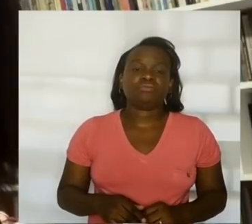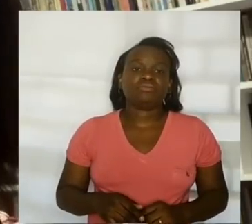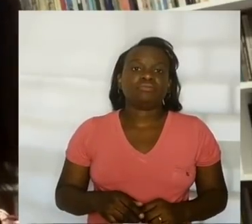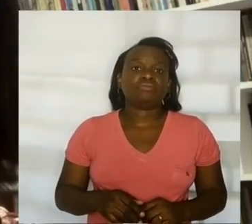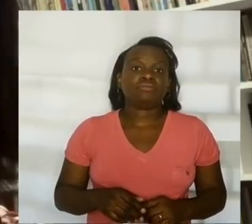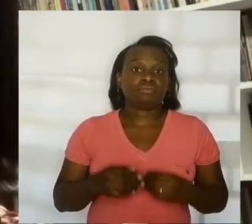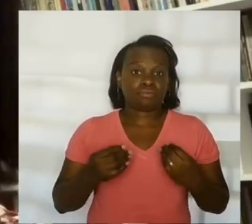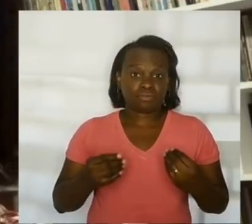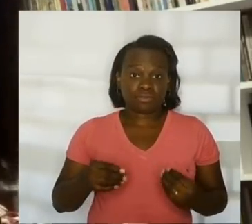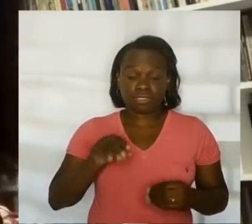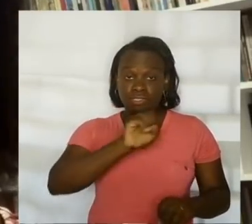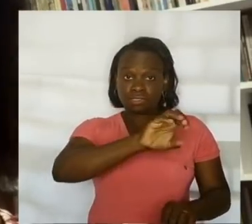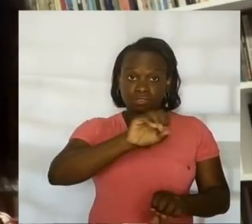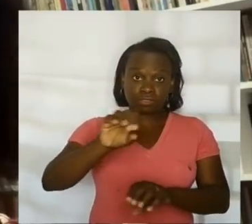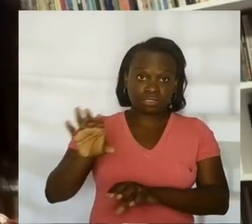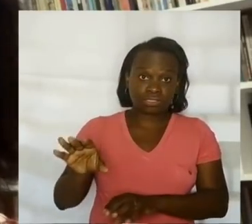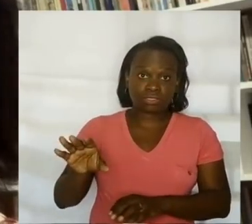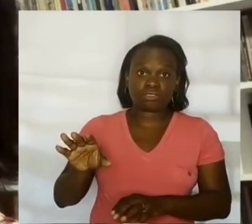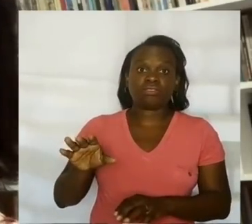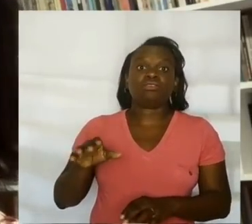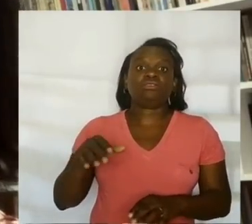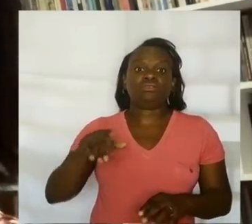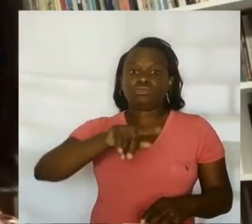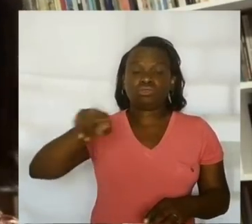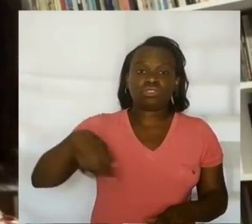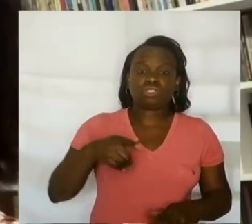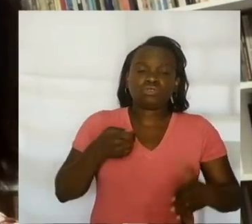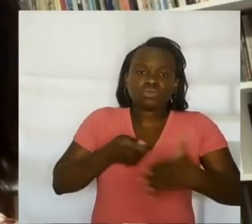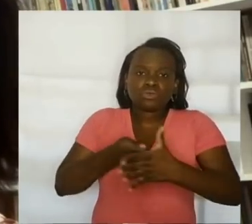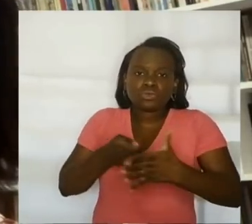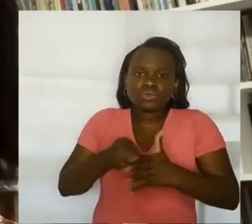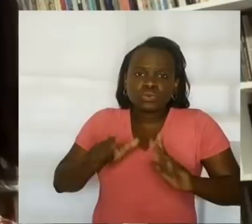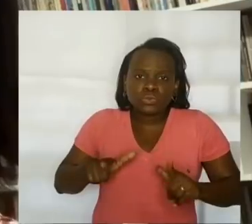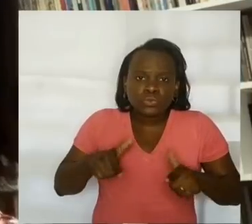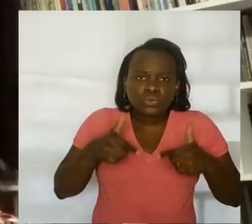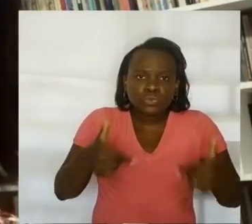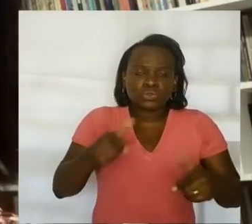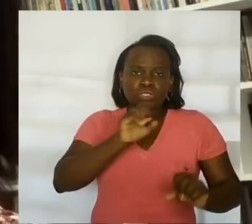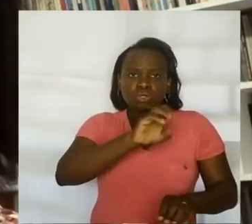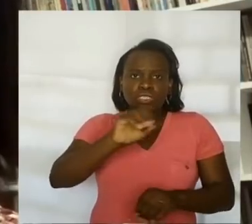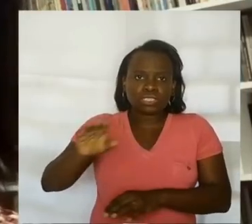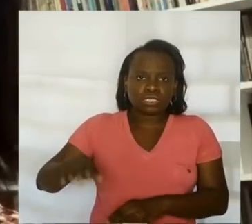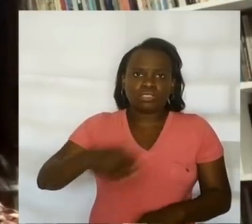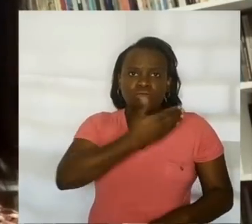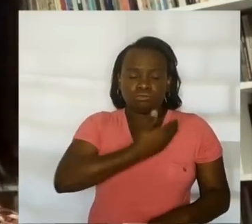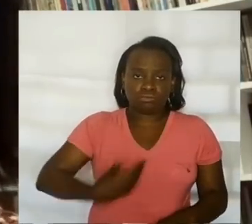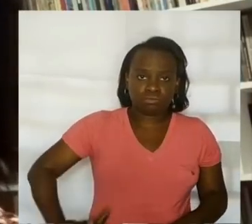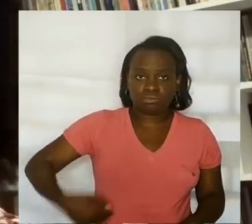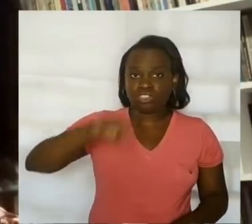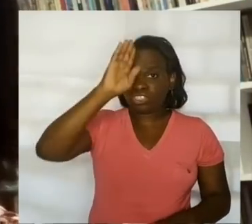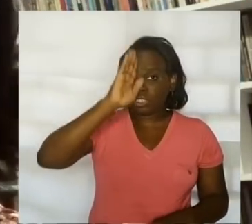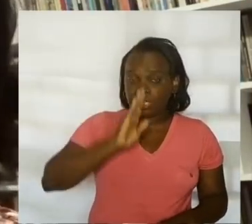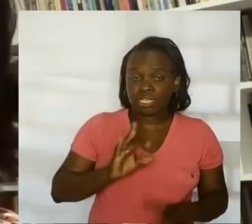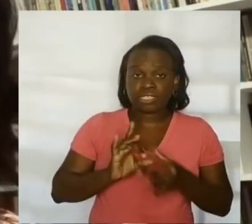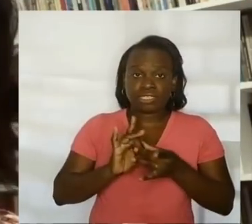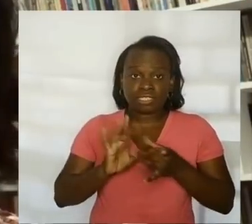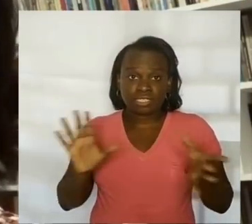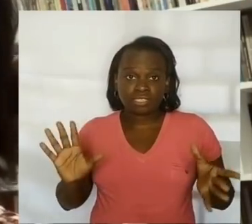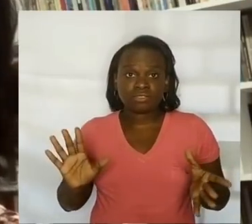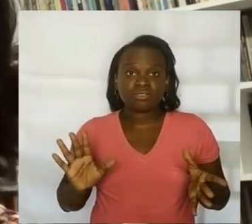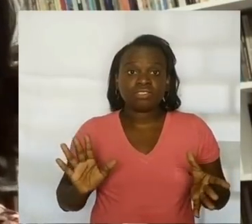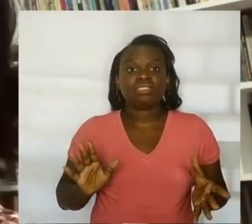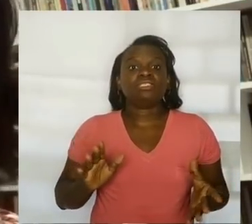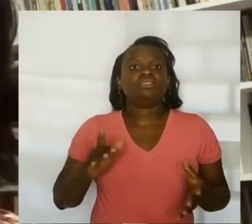para que a nossa educação, a nossa bandeira de luta por uma educação pública, laica e gratuita,